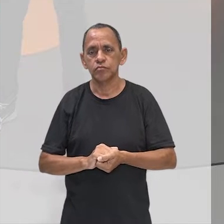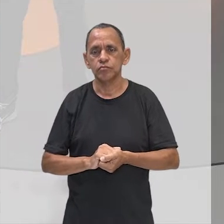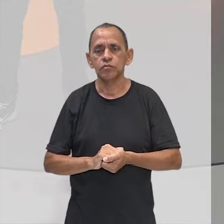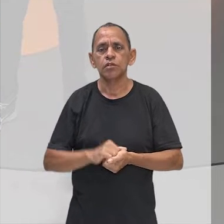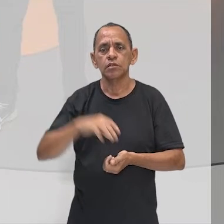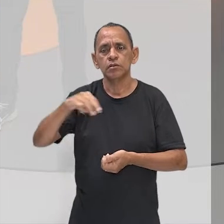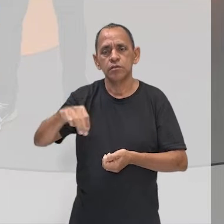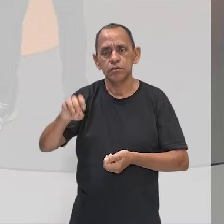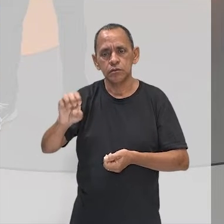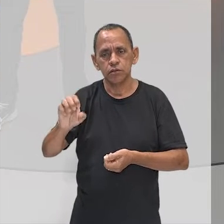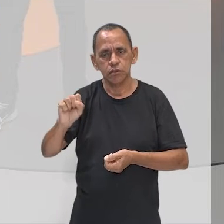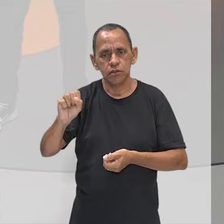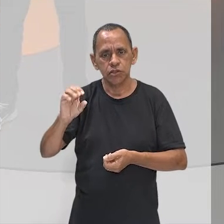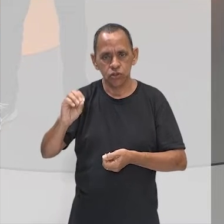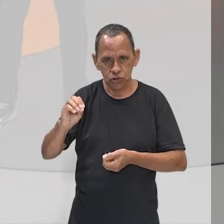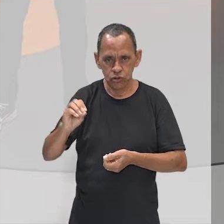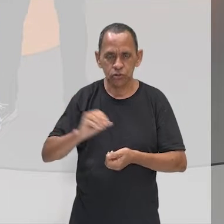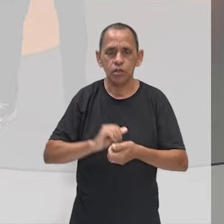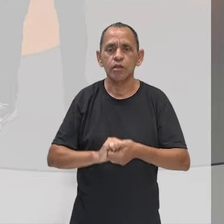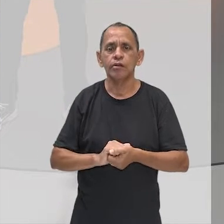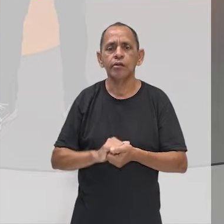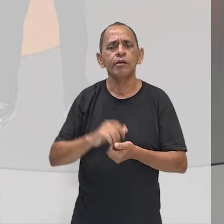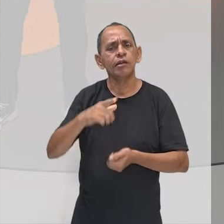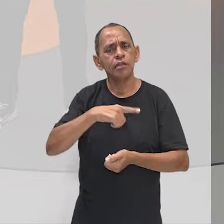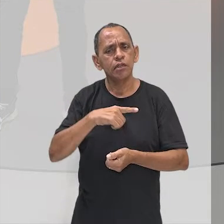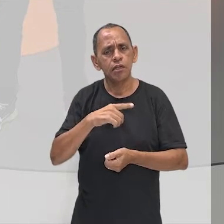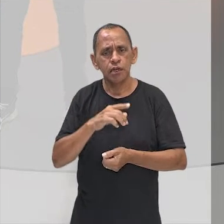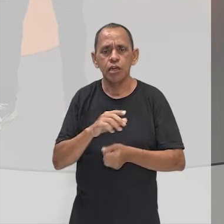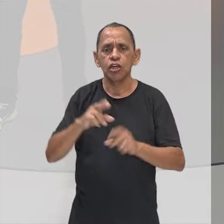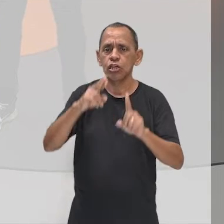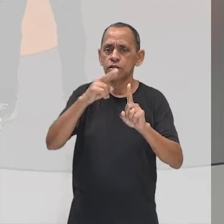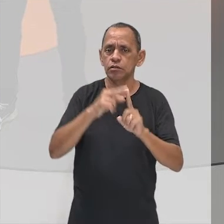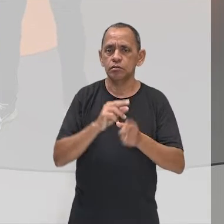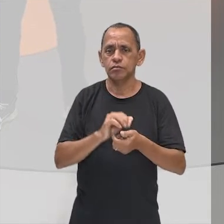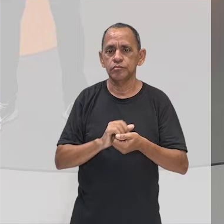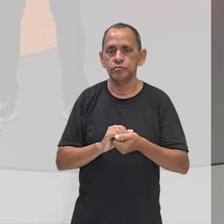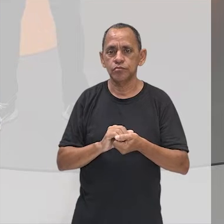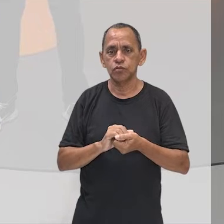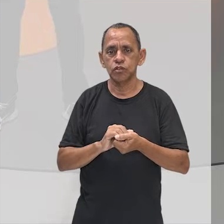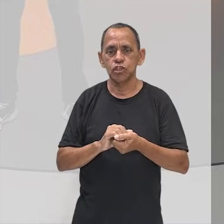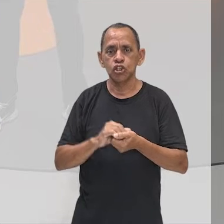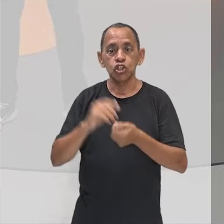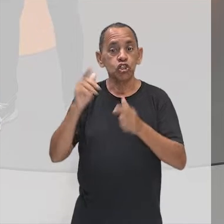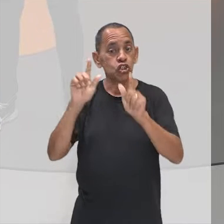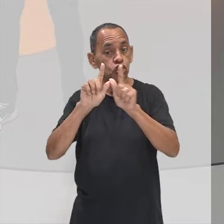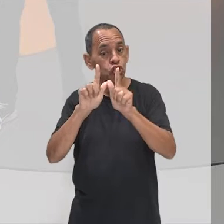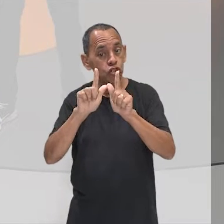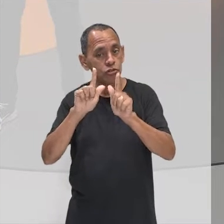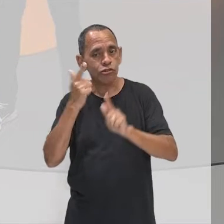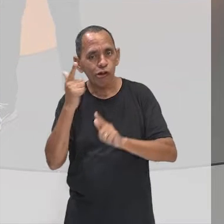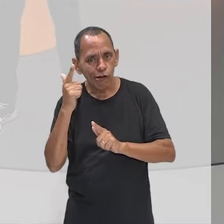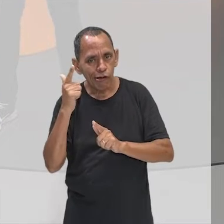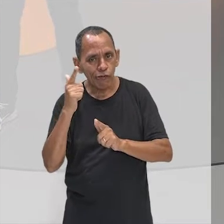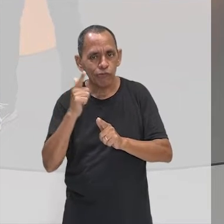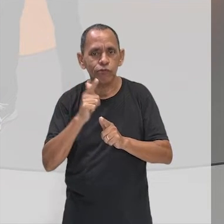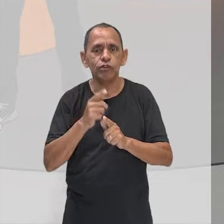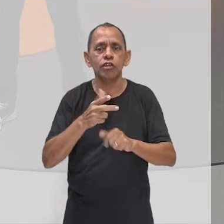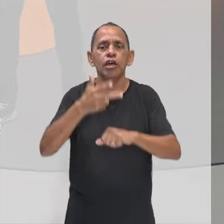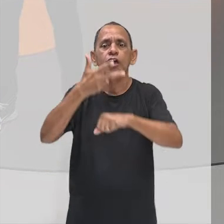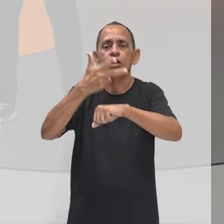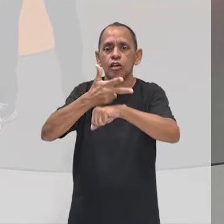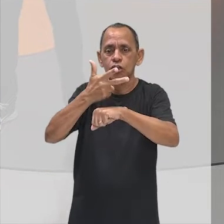cultural e geográfica que abrange aí partes do México, da Guatemala,